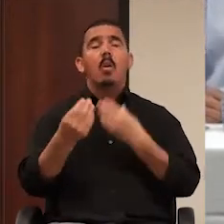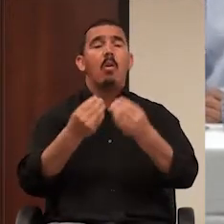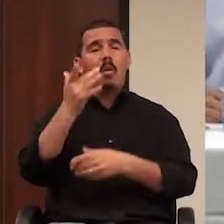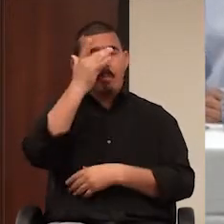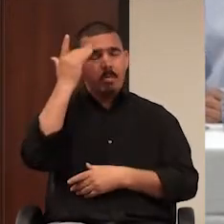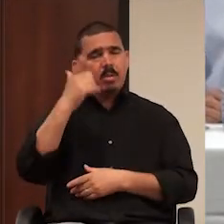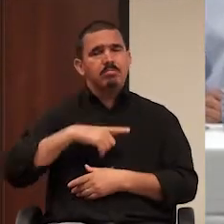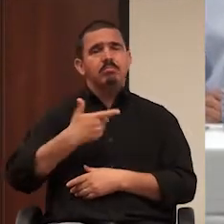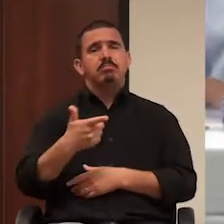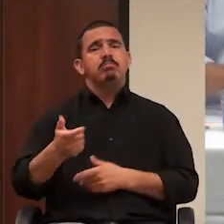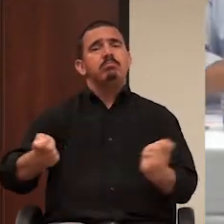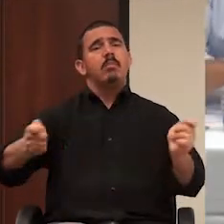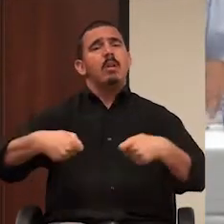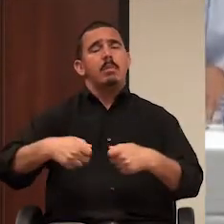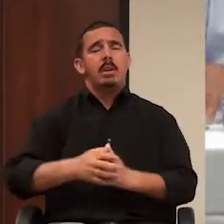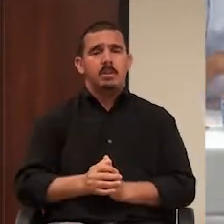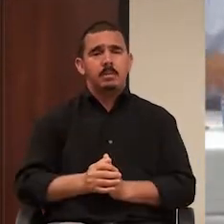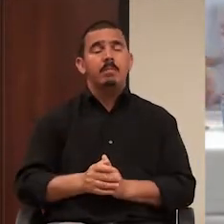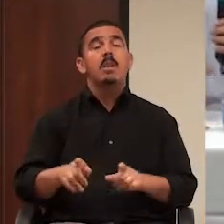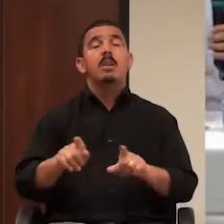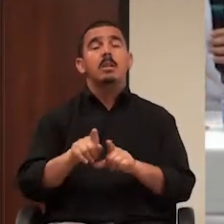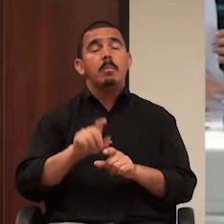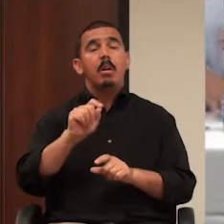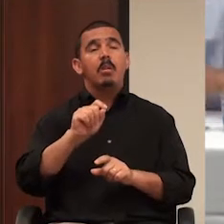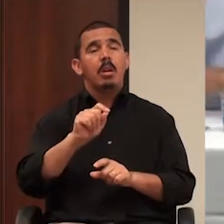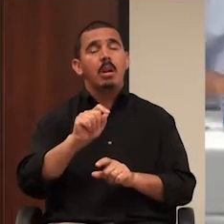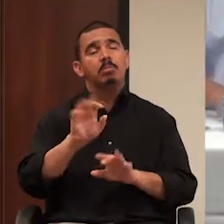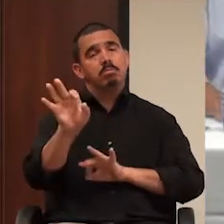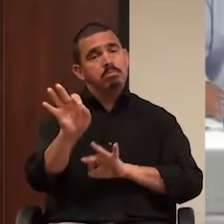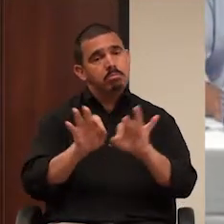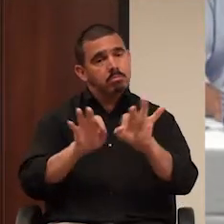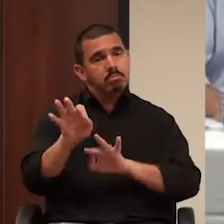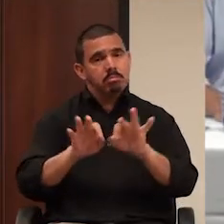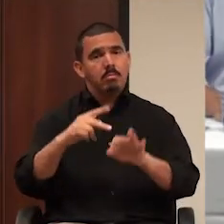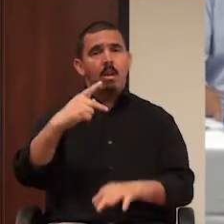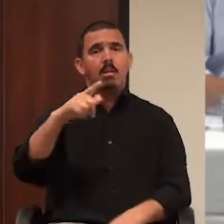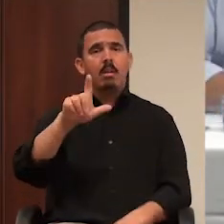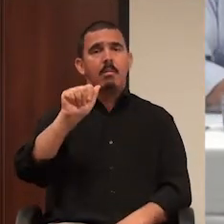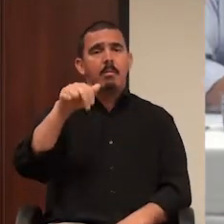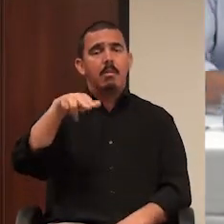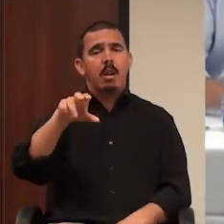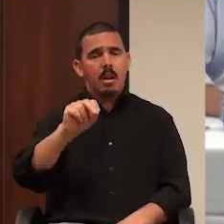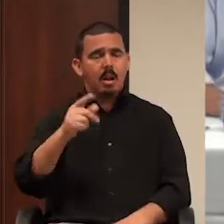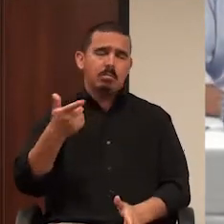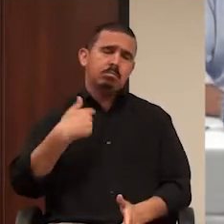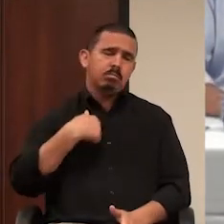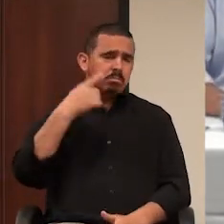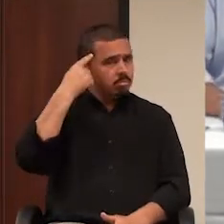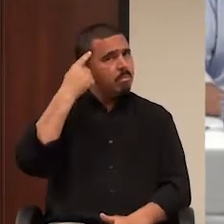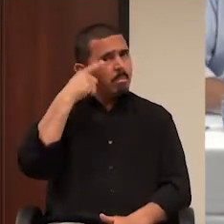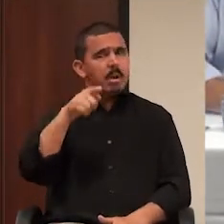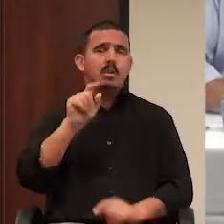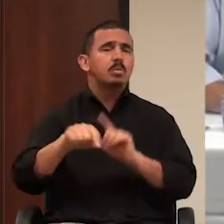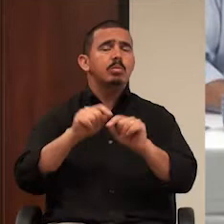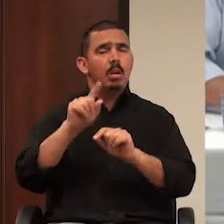incapacidade e do plano, que eu estou chamando de plano, né? A curatela para mim hoje é o